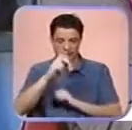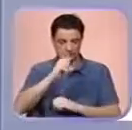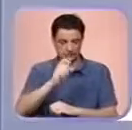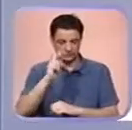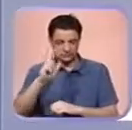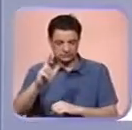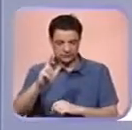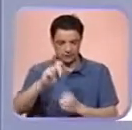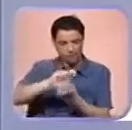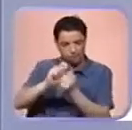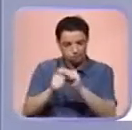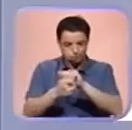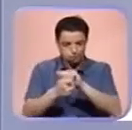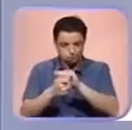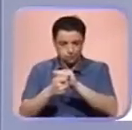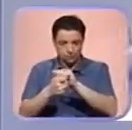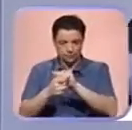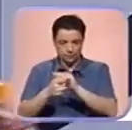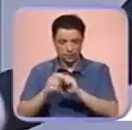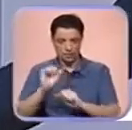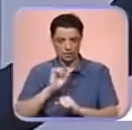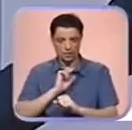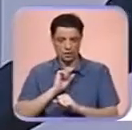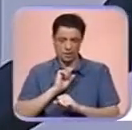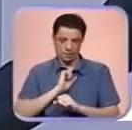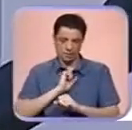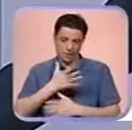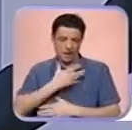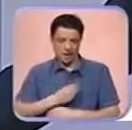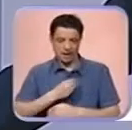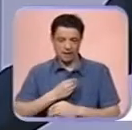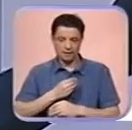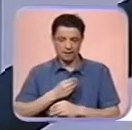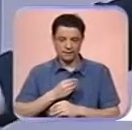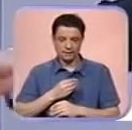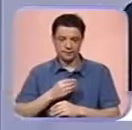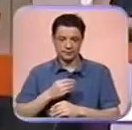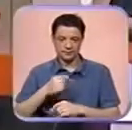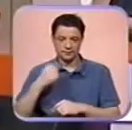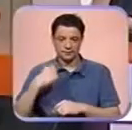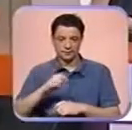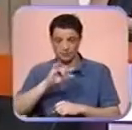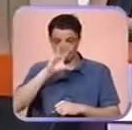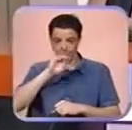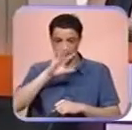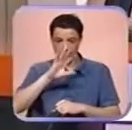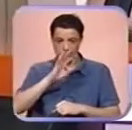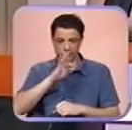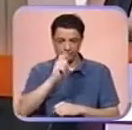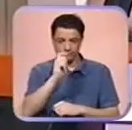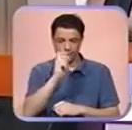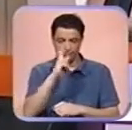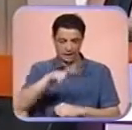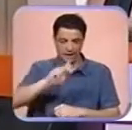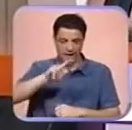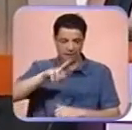vem projetar-se para a retina, para onde nós... Para nós desejamos. Estamos estupefactos com, nós, com o que se Fernando pode fazer.